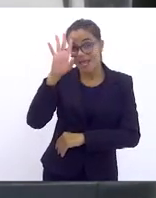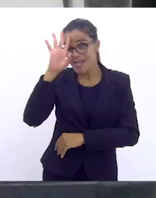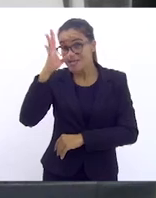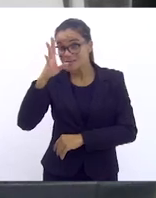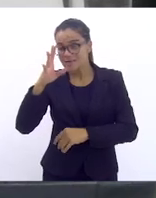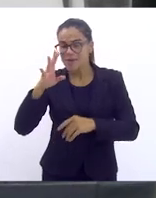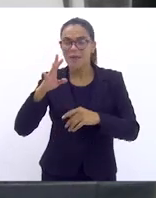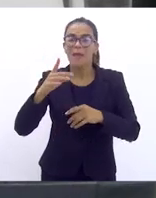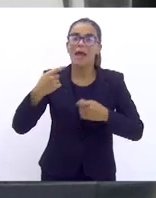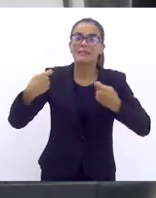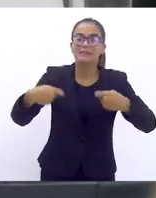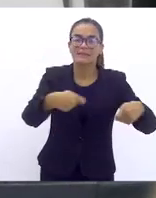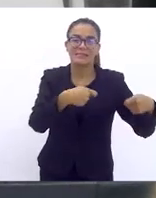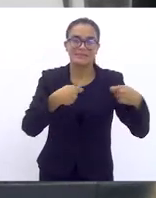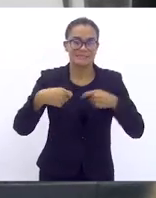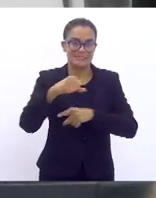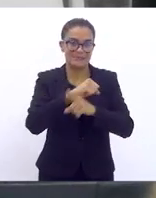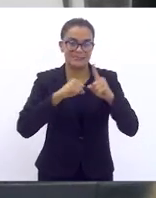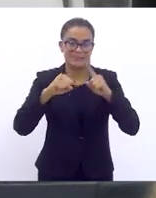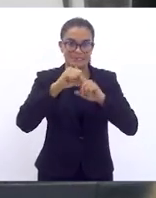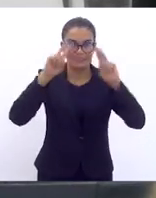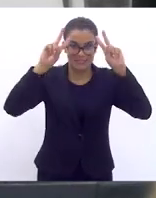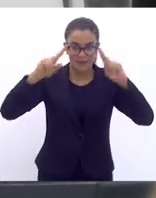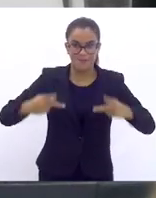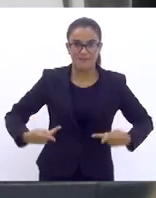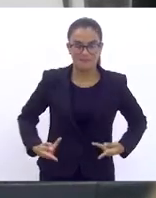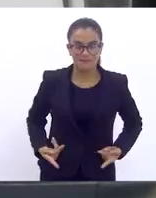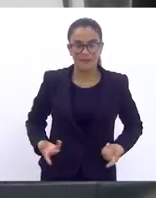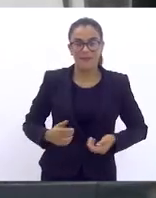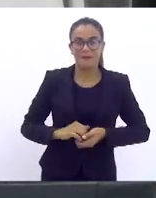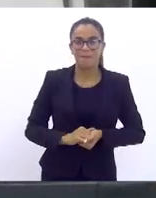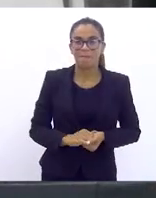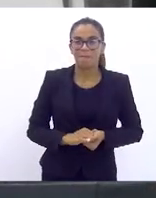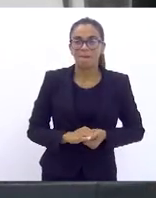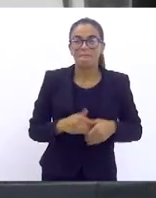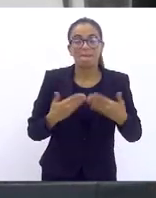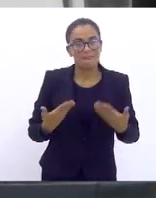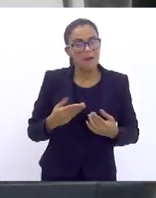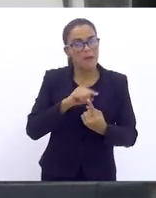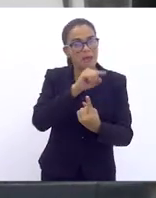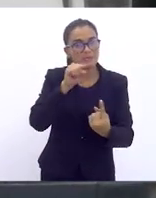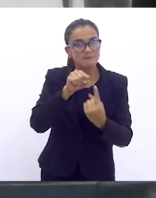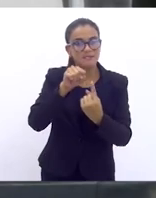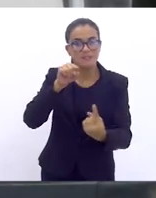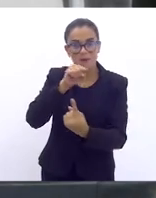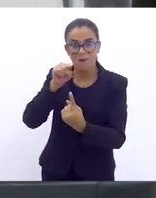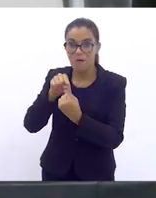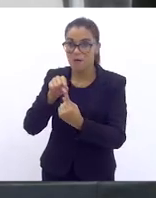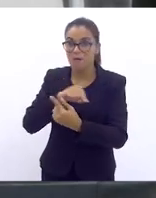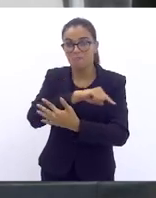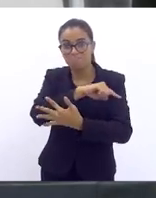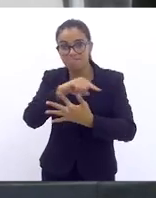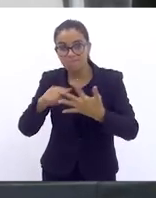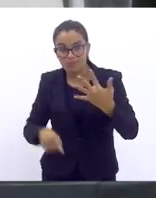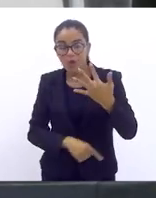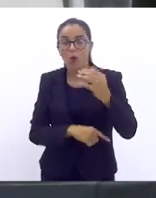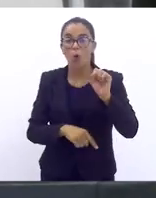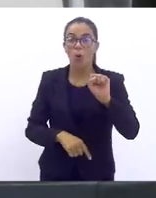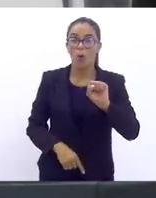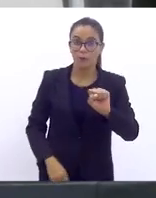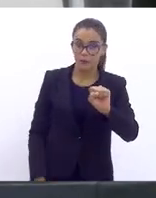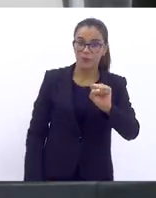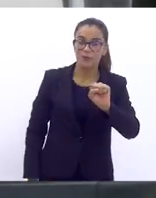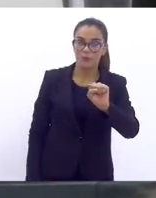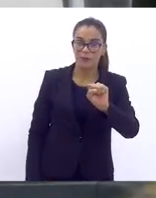necessidades da sociedade da humanidade então falando aí essas missões que serão oitas oito missões né